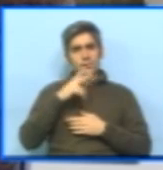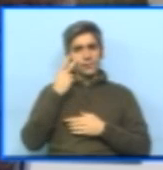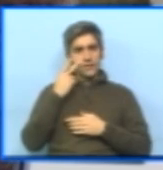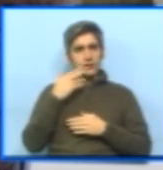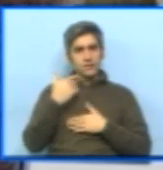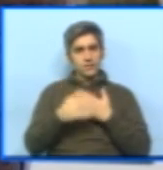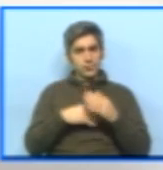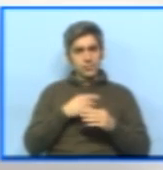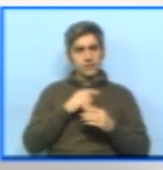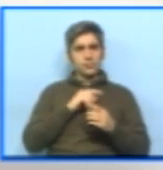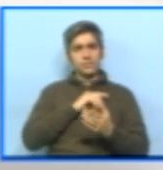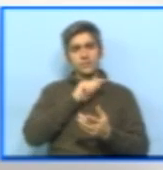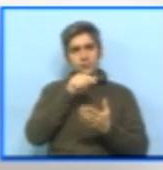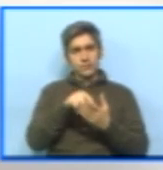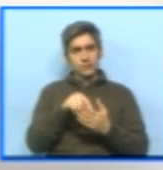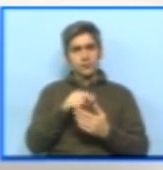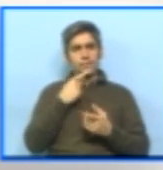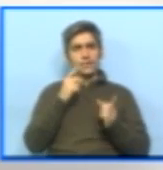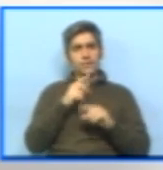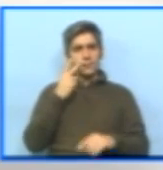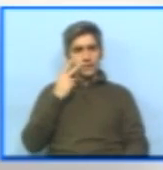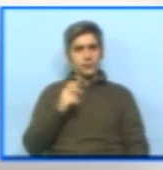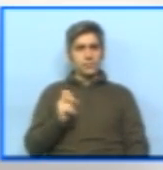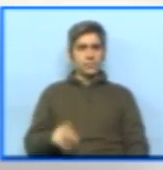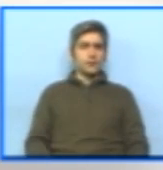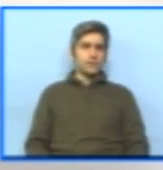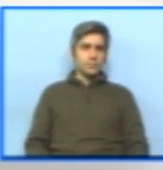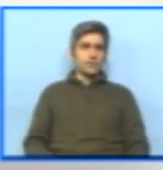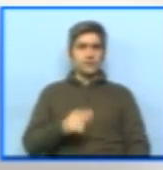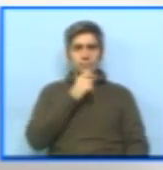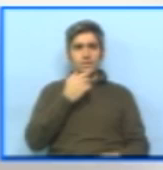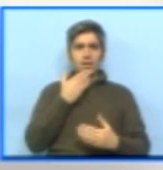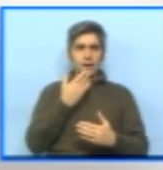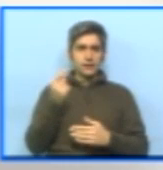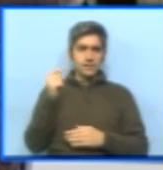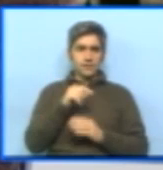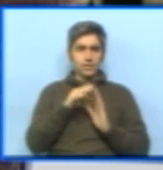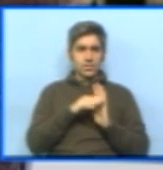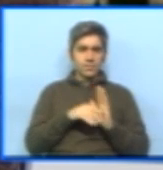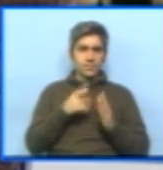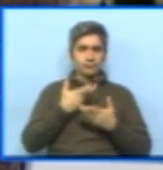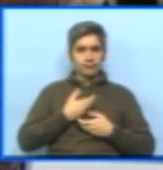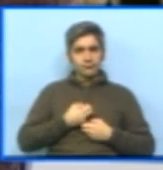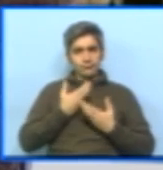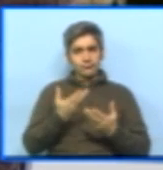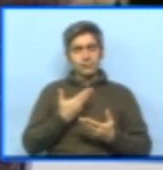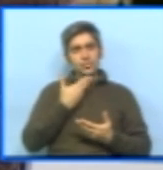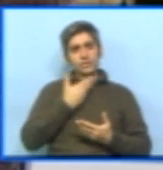caminhada quaresmal para chegar à ressurreição. Padre Luís Leal, agradeço ter estado aqui no programa Eclésia a partilhar essa